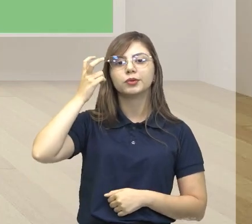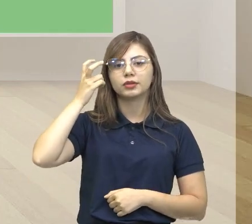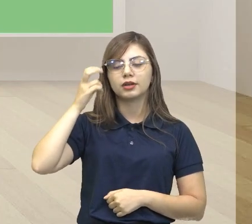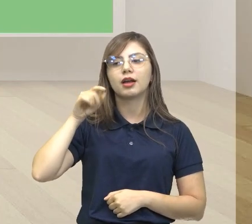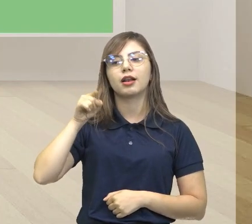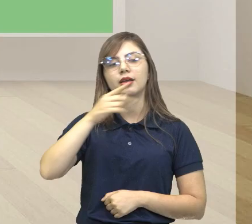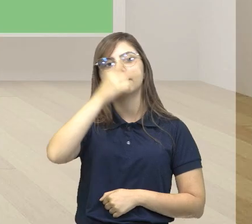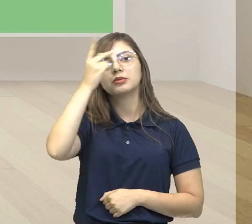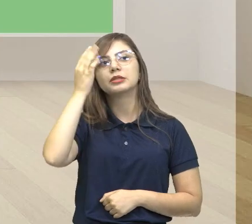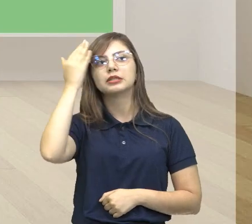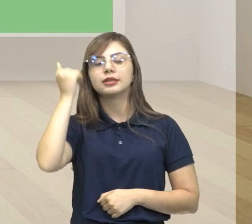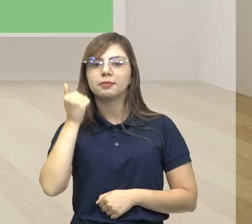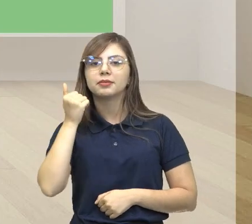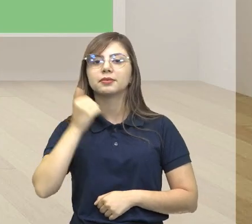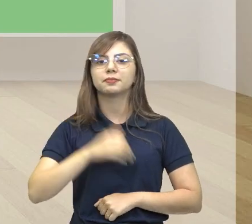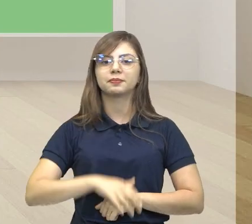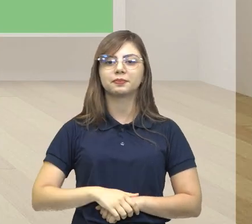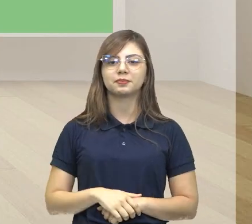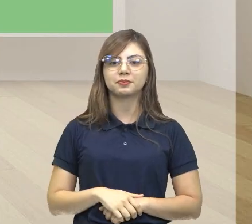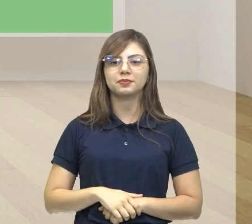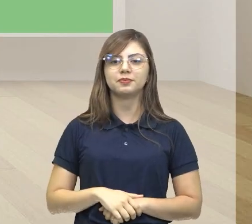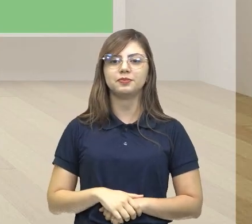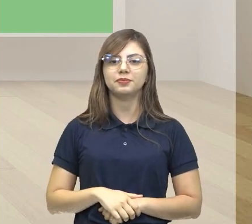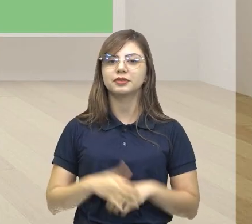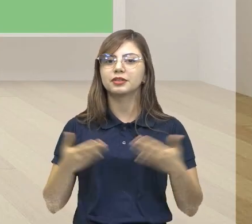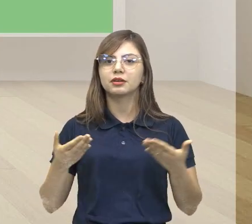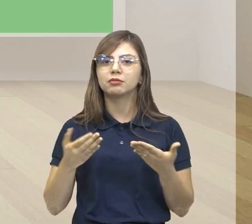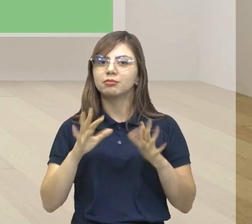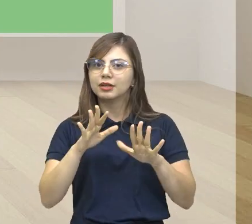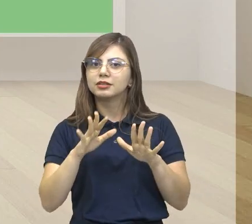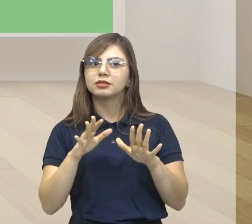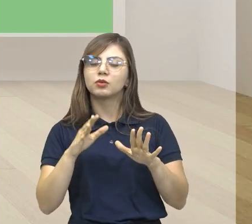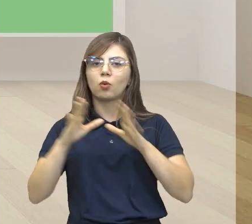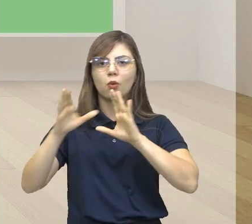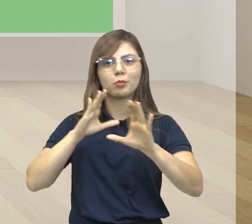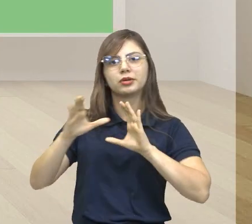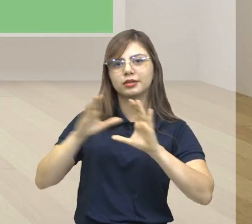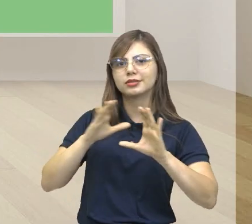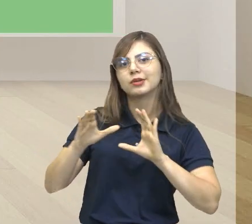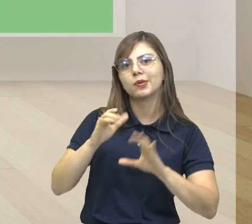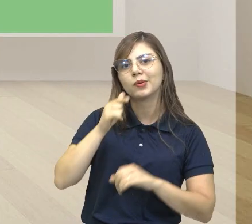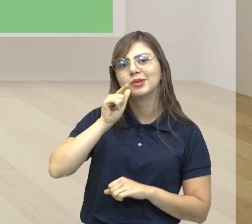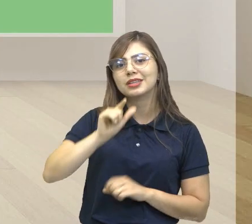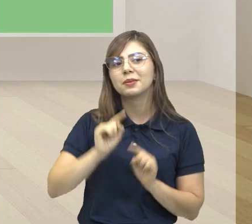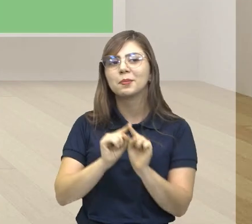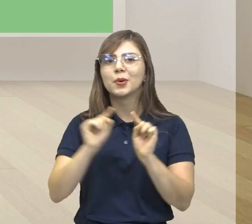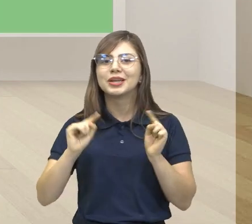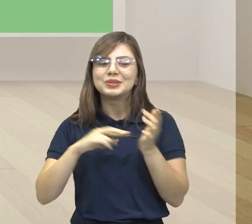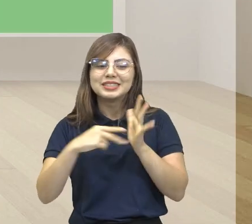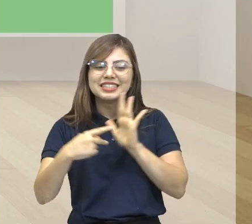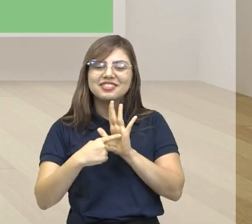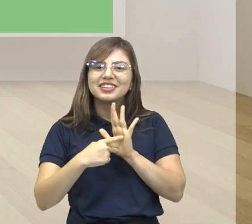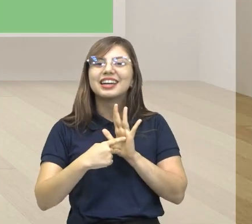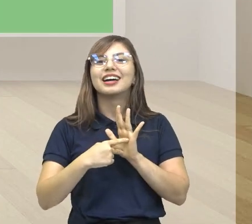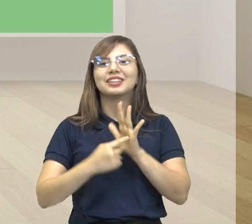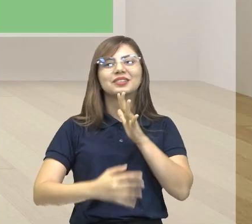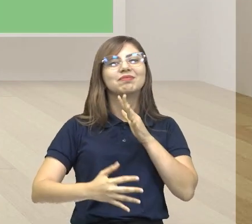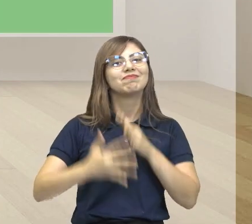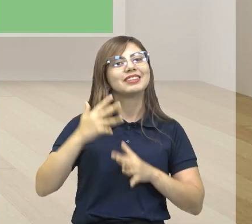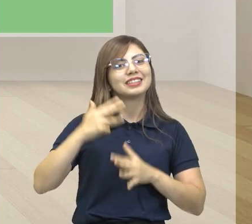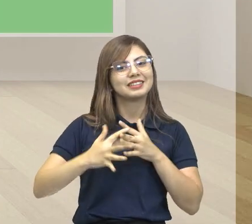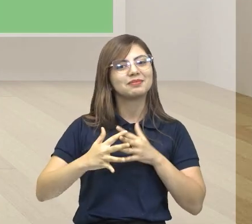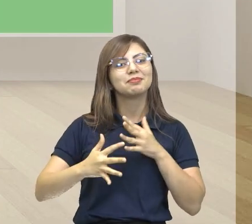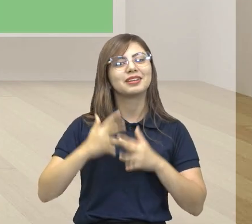compreender o que nós estamos falando. Tá certo? Repare que isso não interfere na fala, né, na comunicação, aliás. A pessoa te entendeu, você entendeu